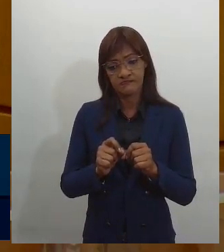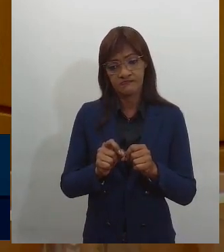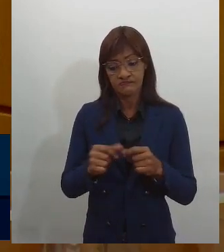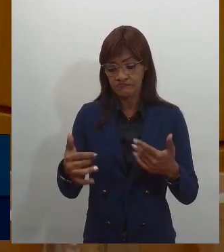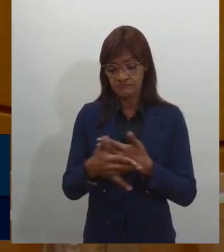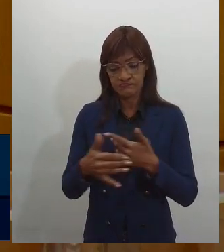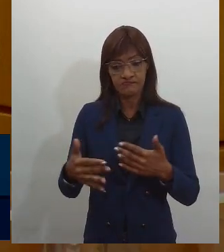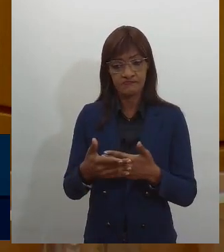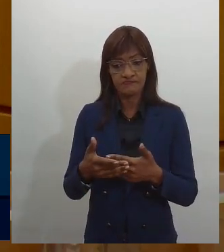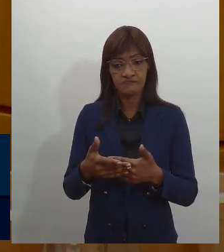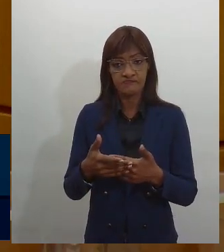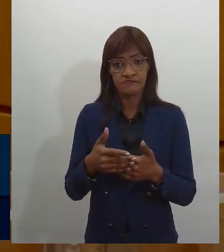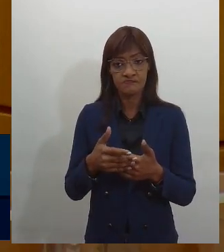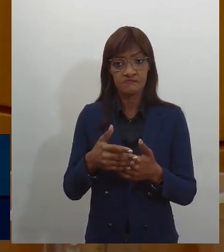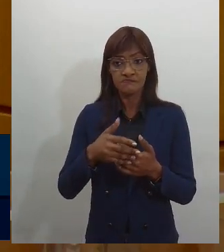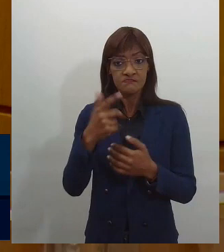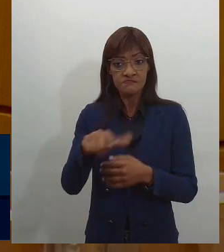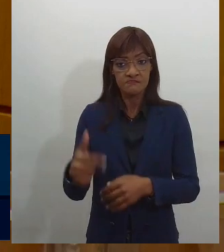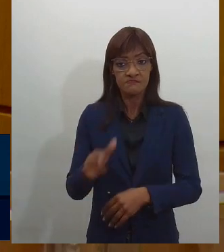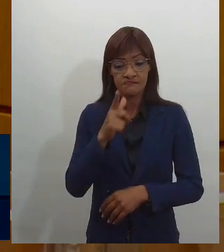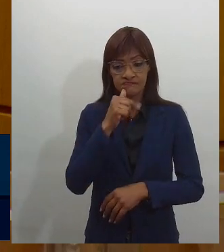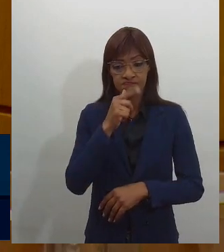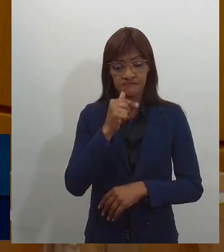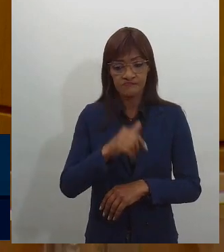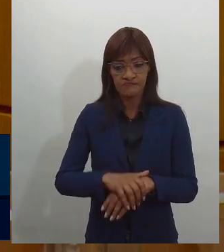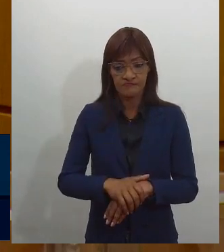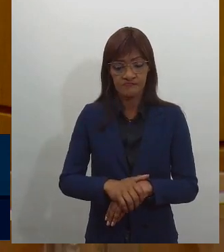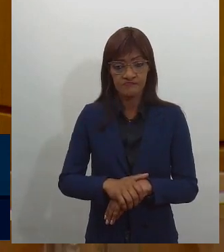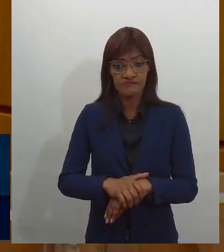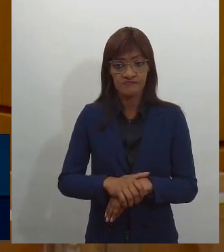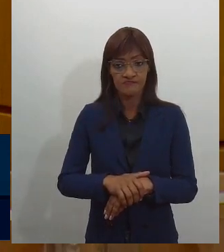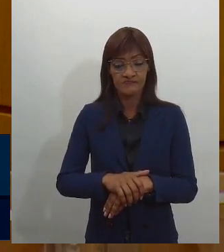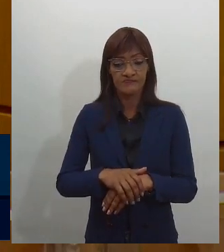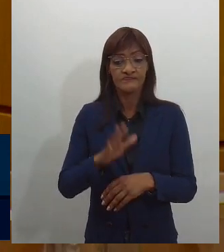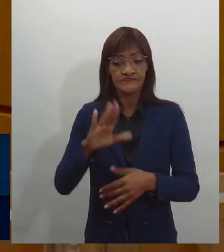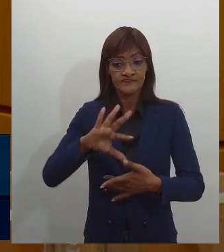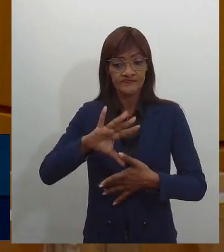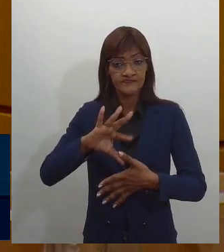chegando a contento. Nossa Senhora da Glória passa, assim como outros municípios,